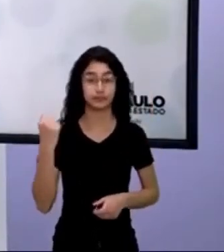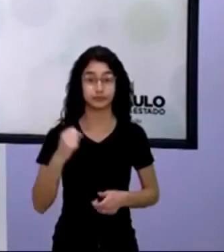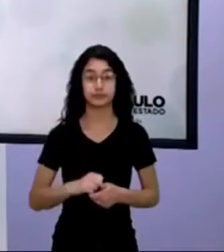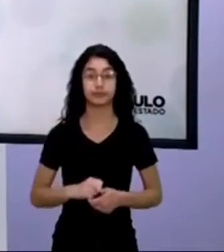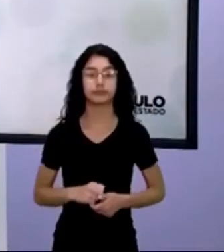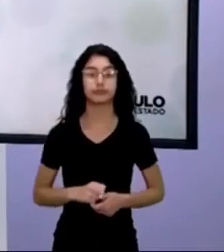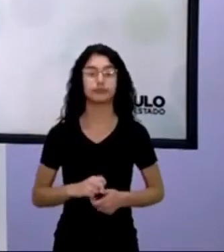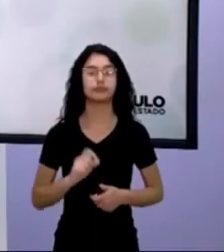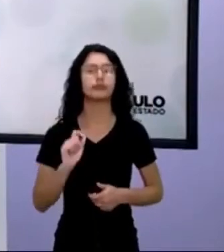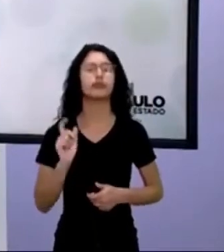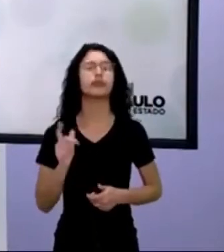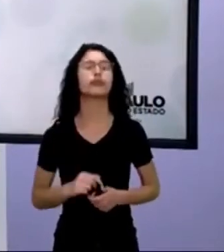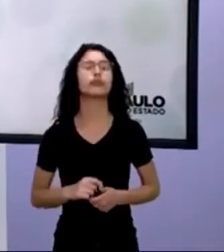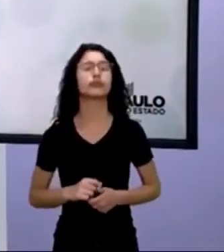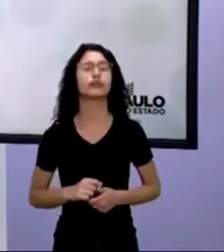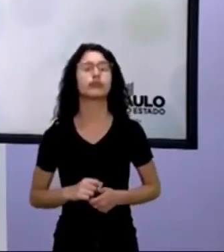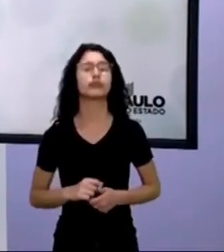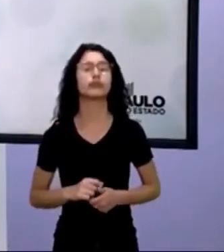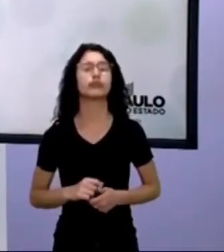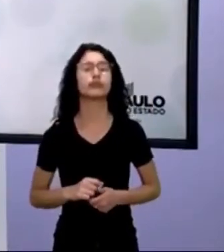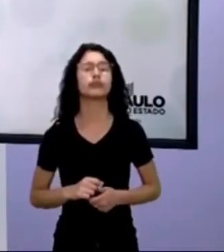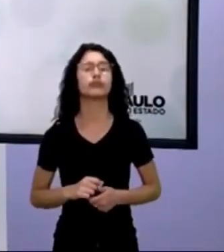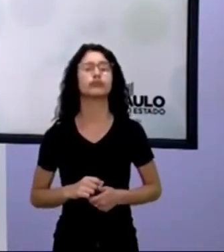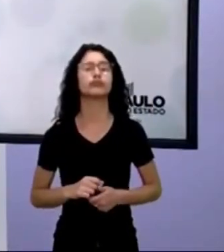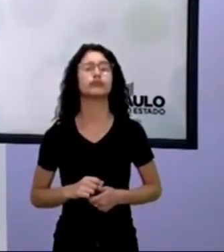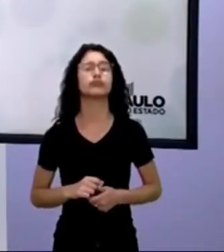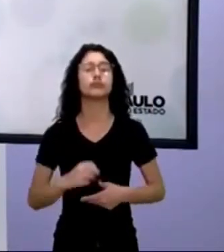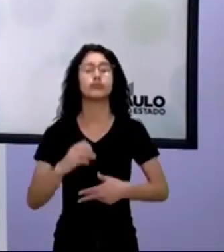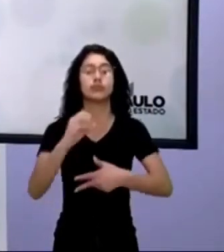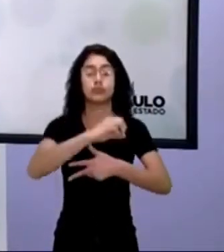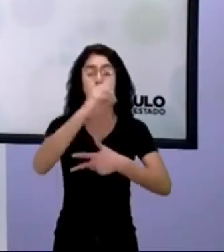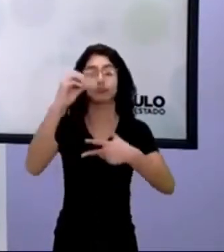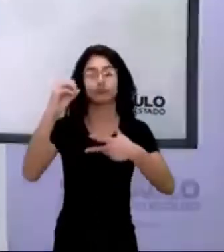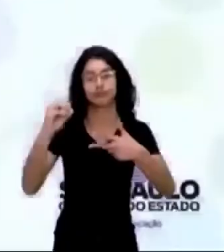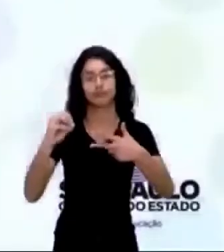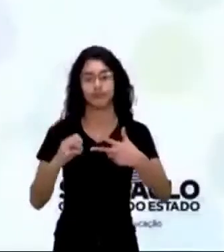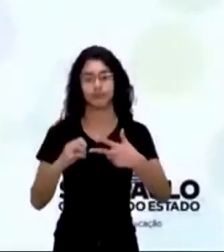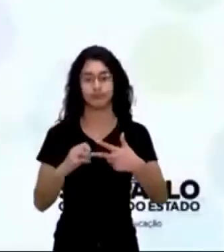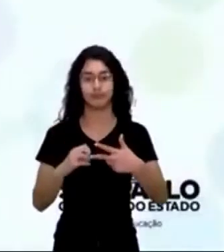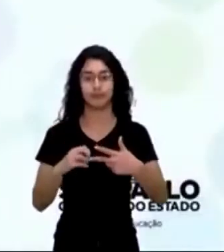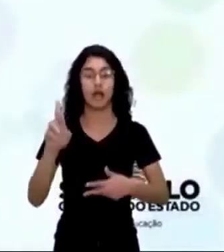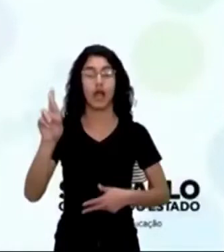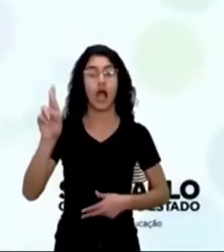Giba? Despenca. Despenca no Enem, que é o quê?